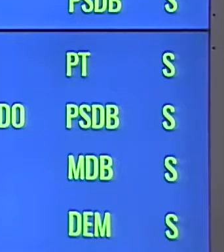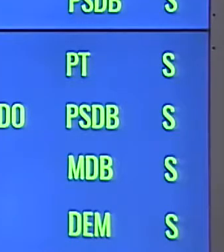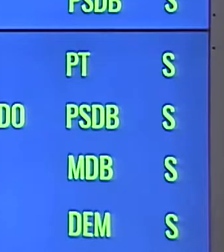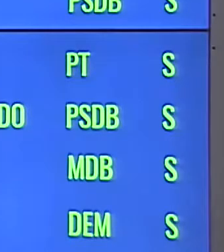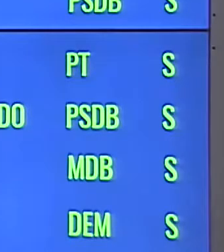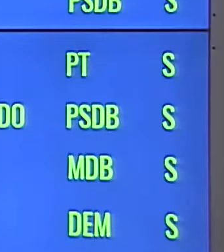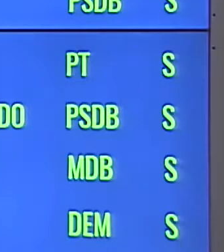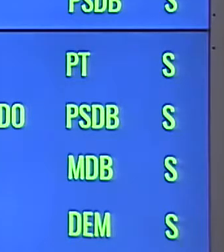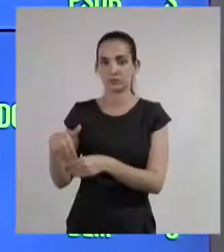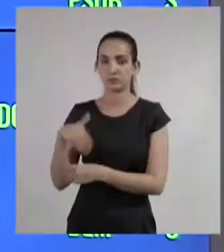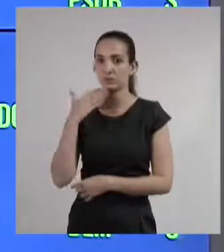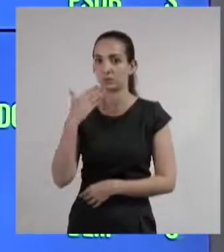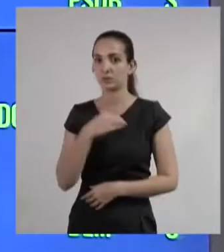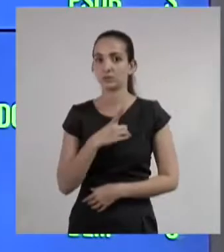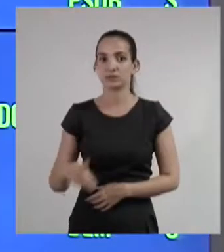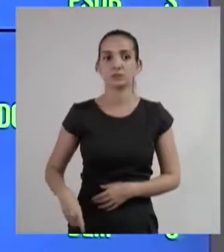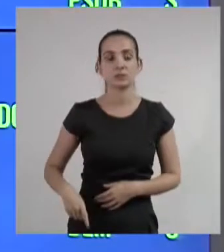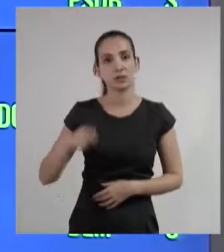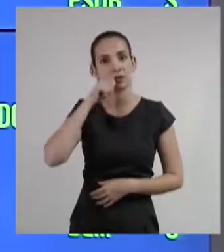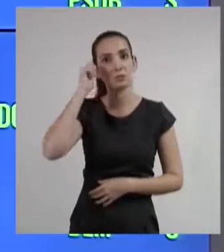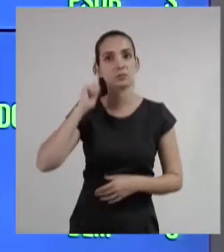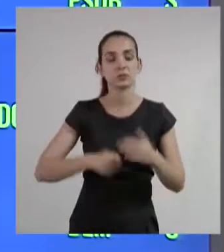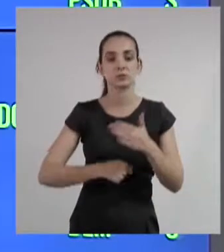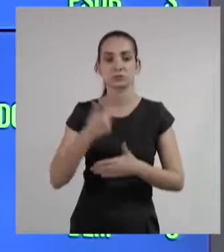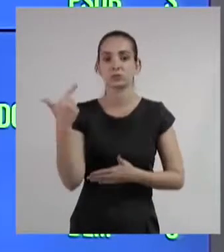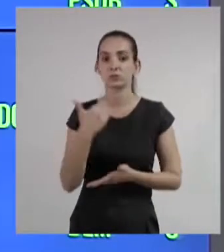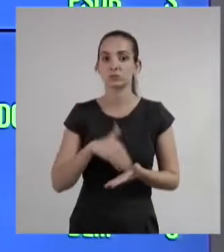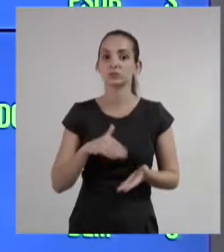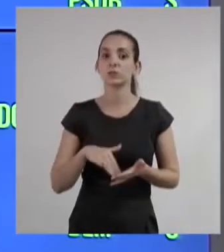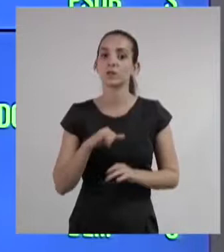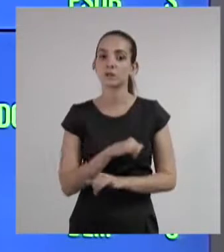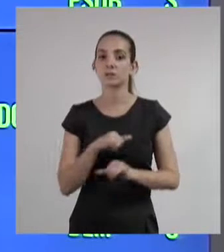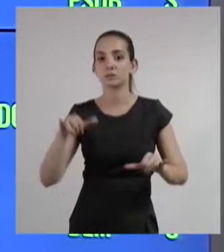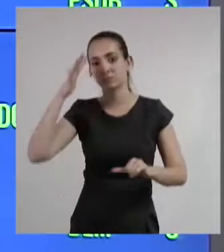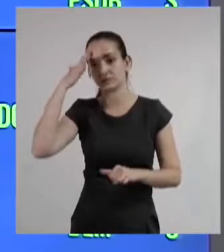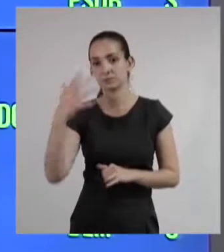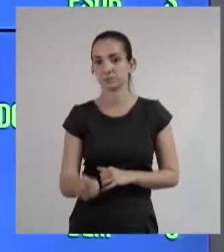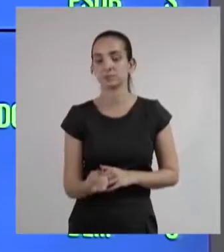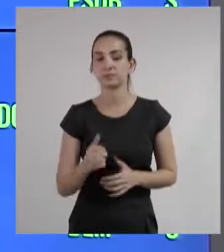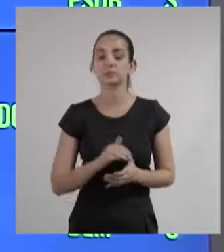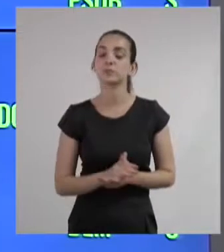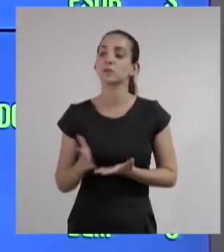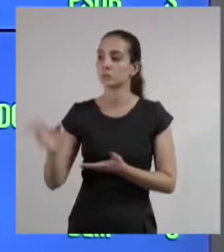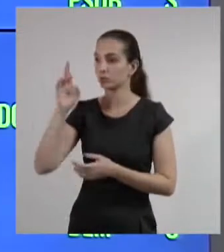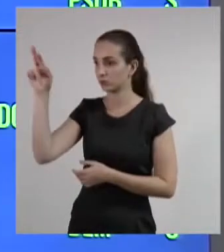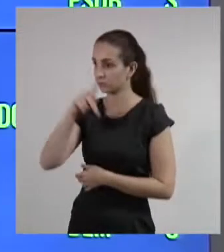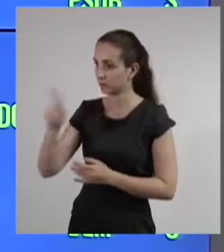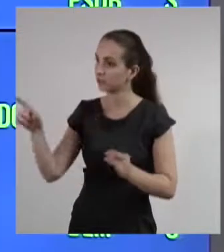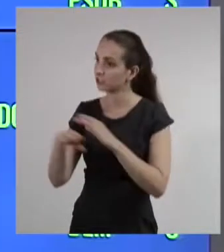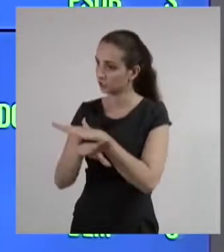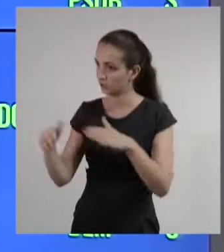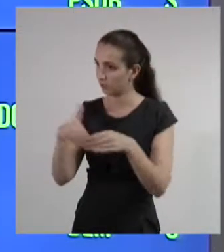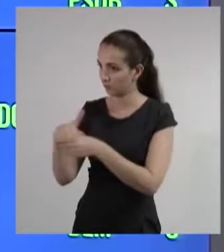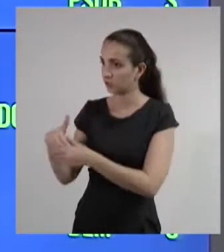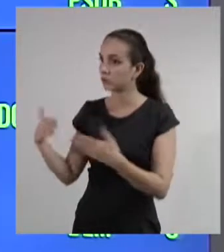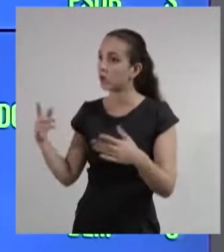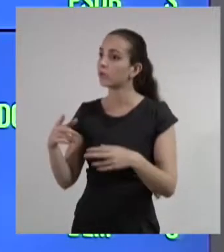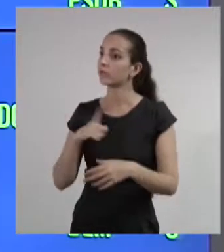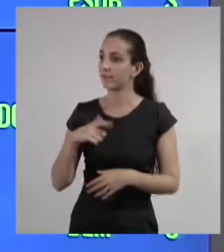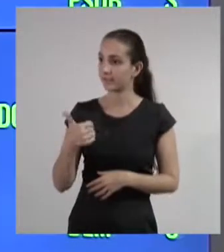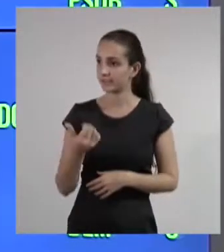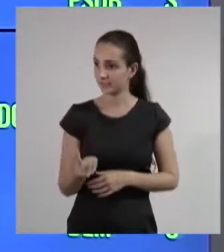Encerrada a votação, solicito o nome do deputado Marido Cruz, segundo secretário, para a proclamação do resultado. Senhor presidente, encerrada a votação, 16